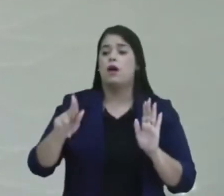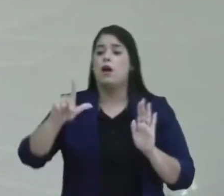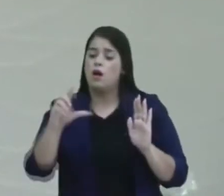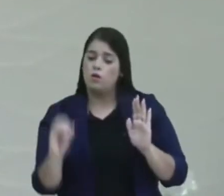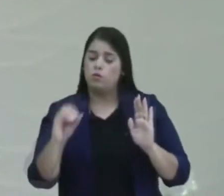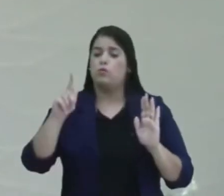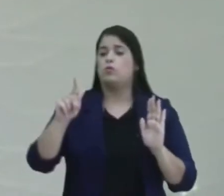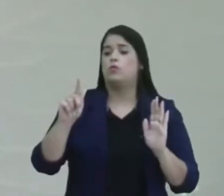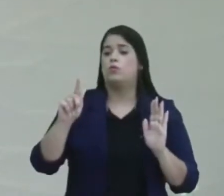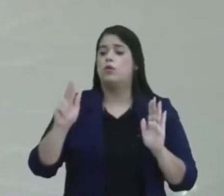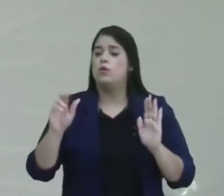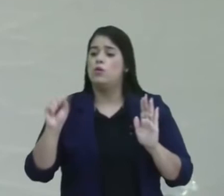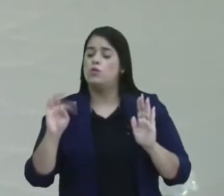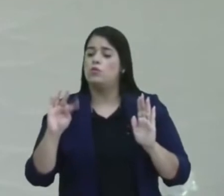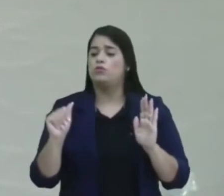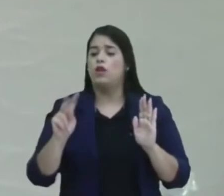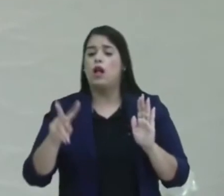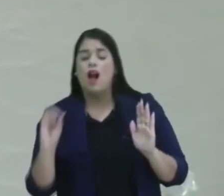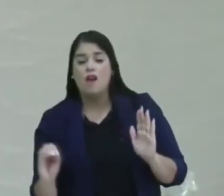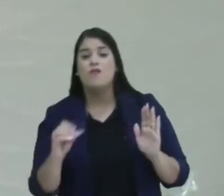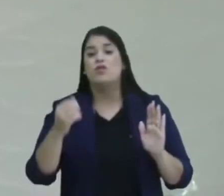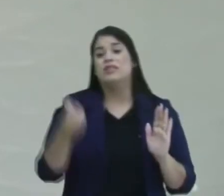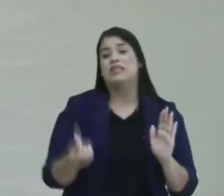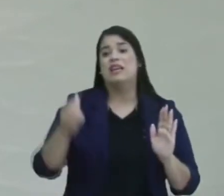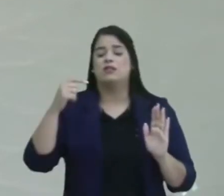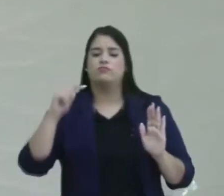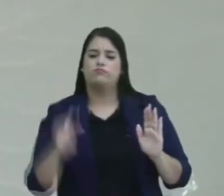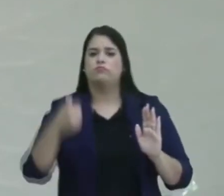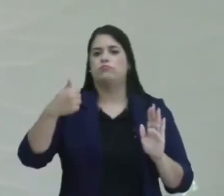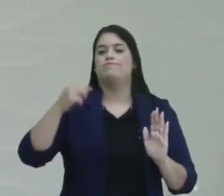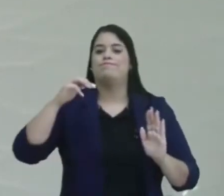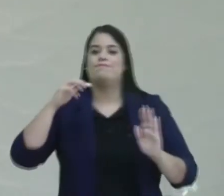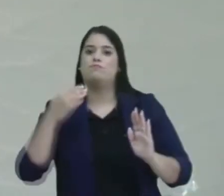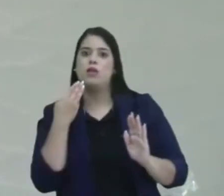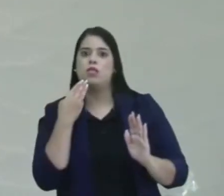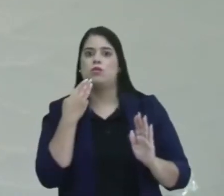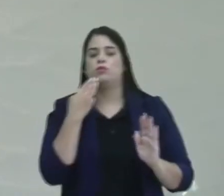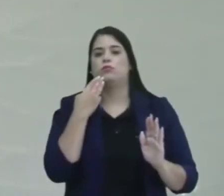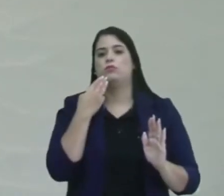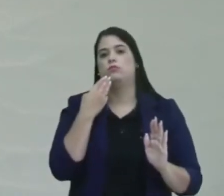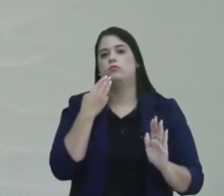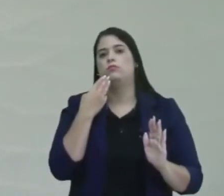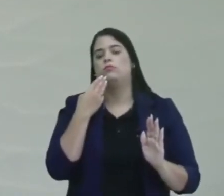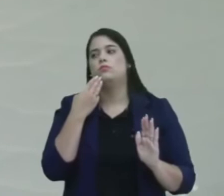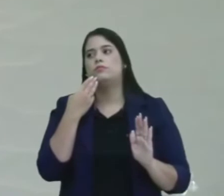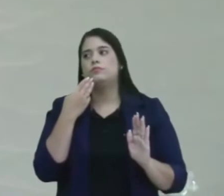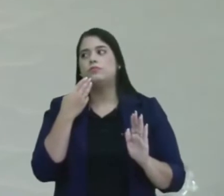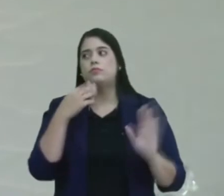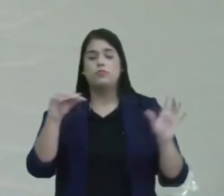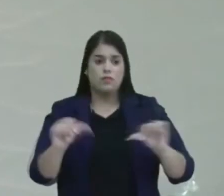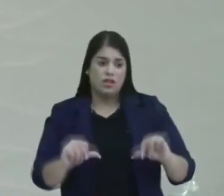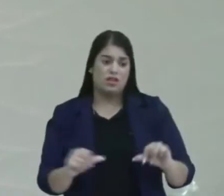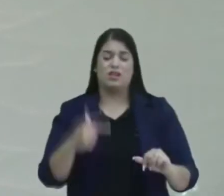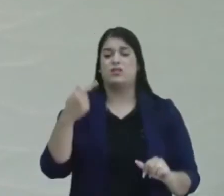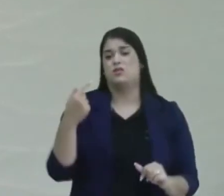o setor cultural 6,8 bilhões. Então, isso ia ajudar muito. Então, esse setor foi afetado, teve prejuízo